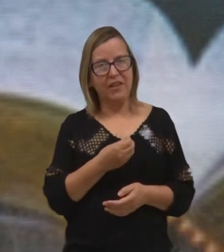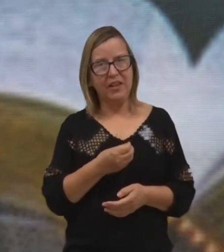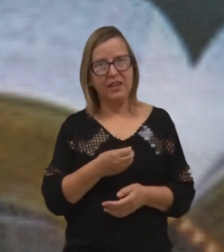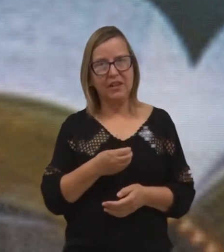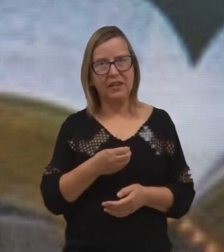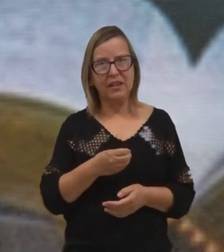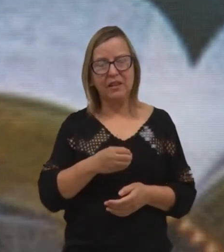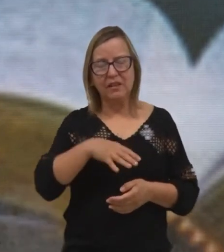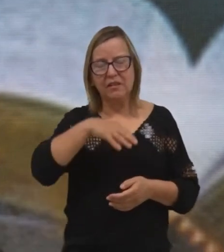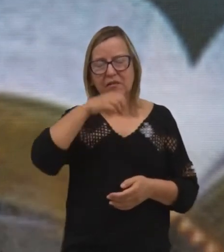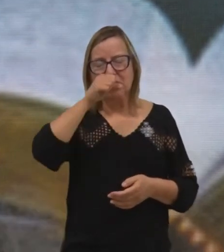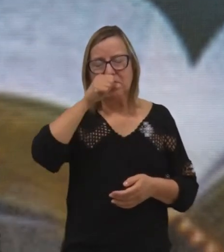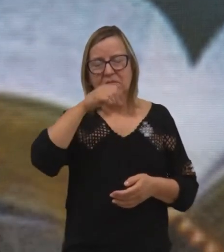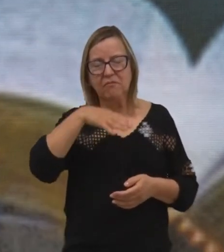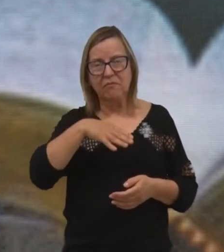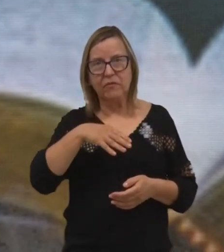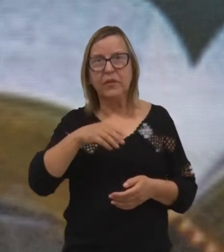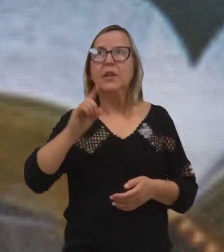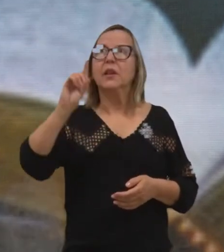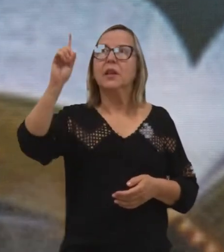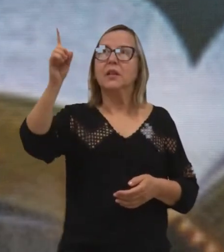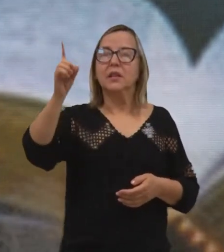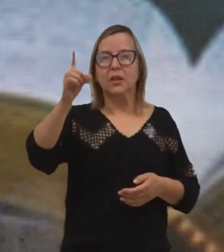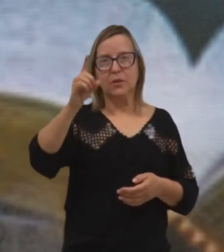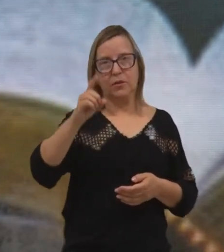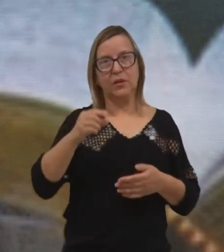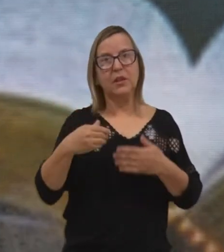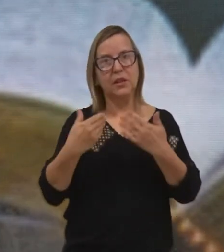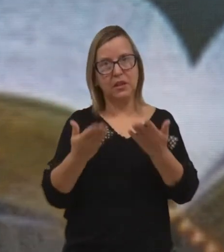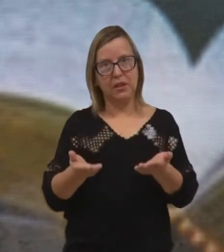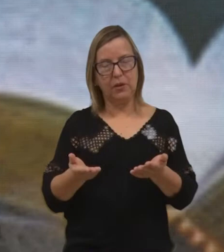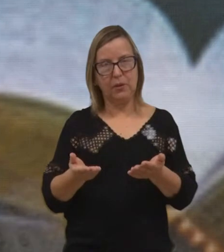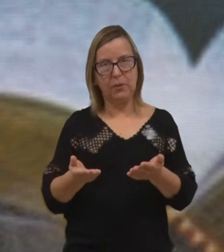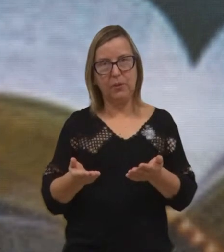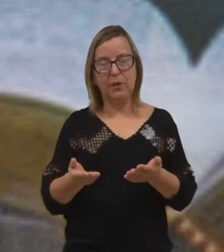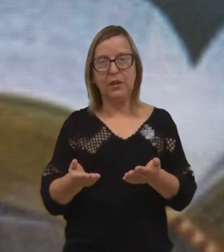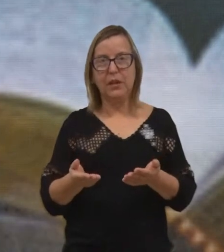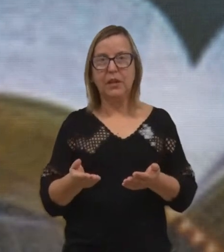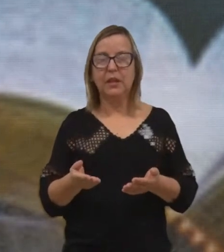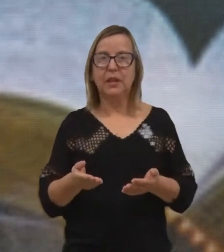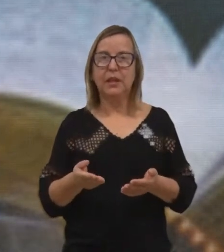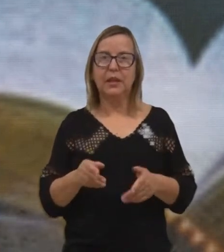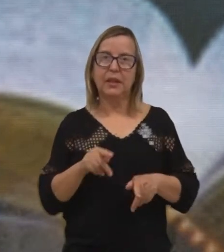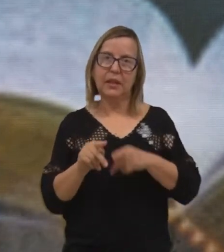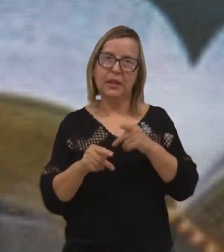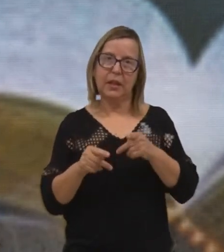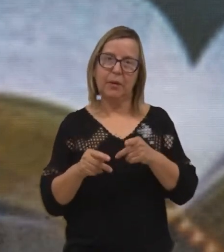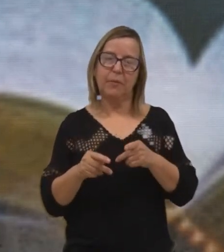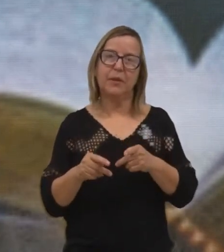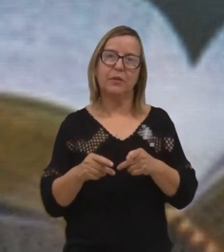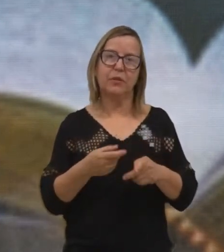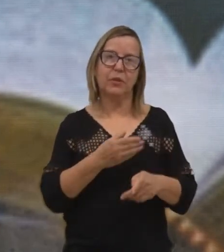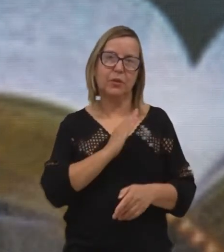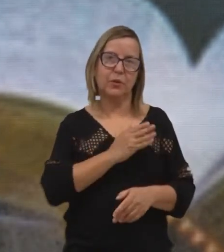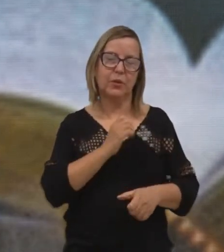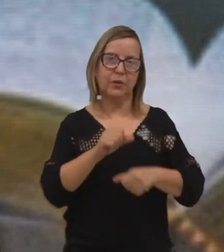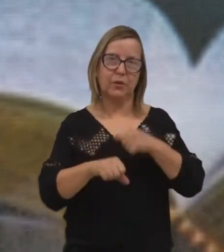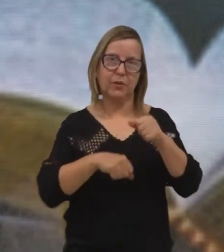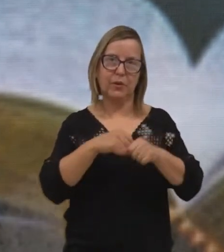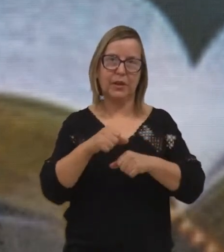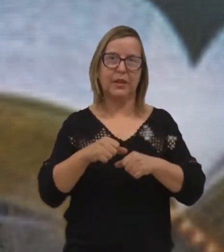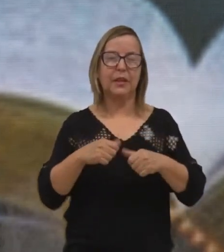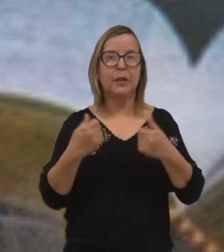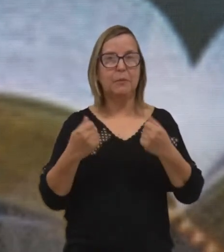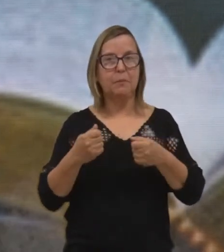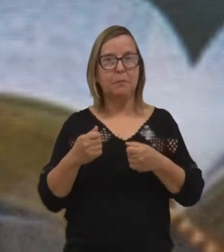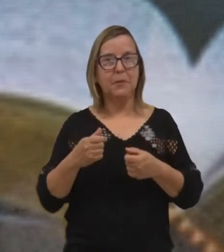dádiva, é dom de Deus. E muito mais a nova criatura deve ter a consciência disso. Servir uns aos outros, conforme o dom